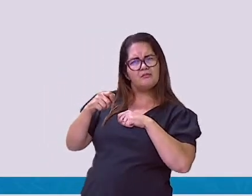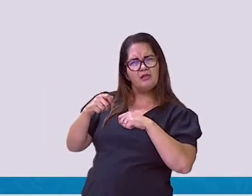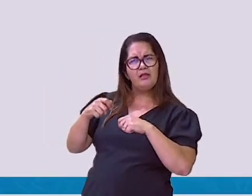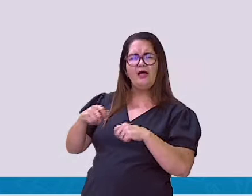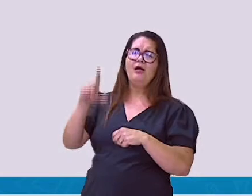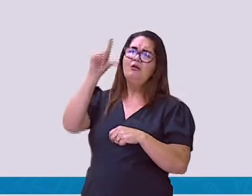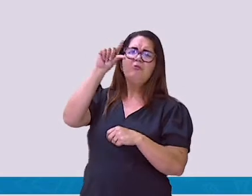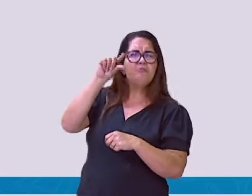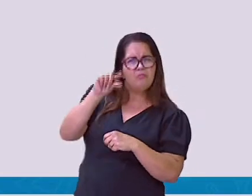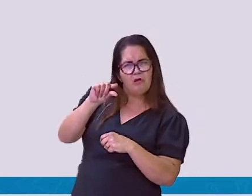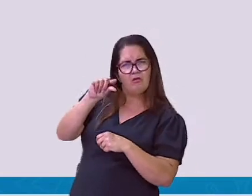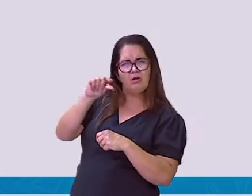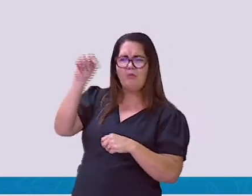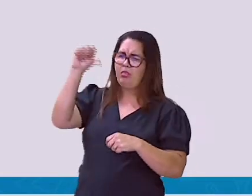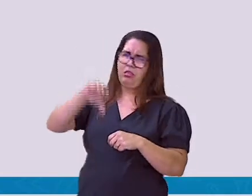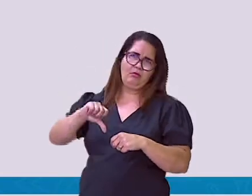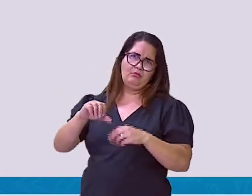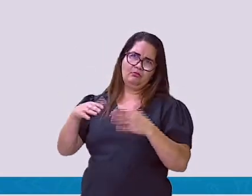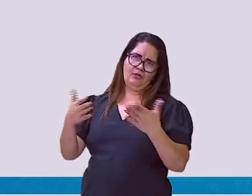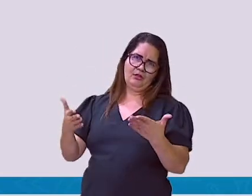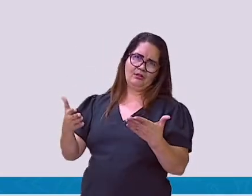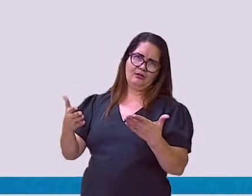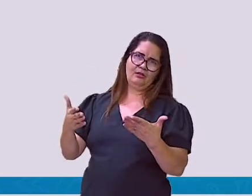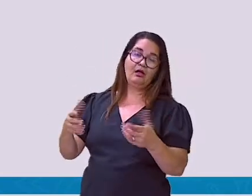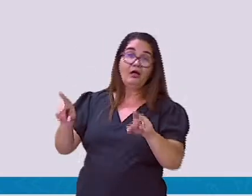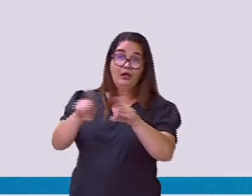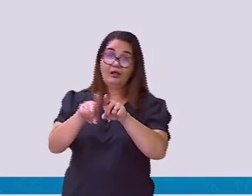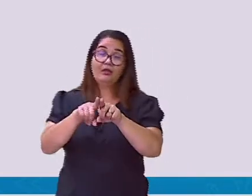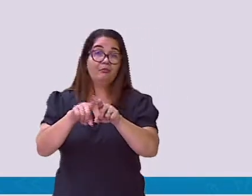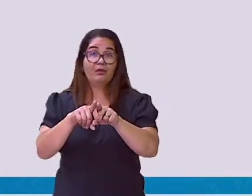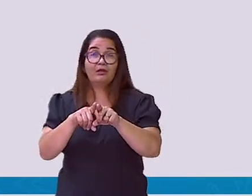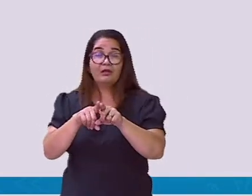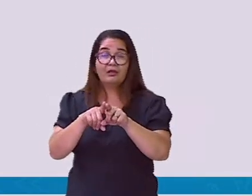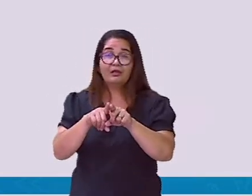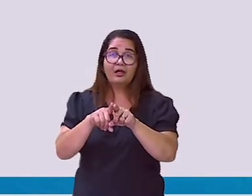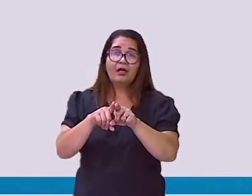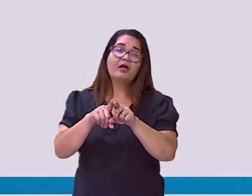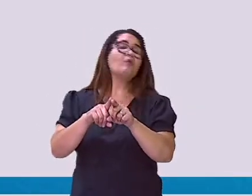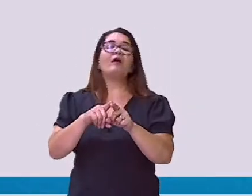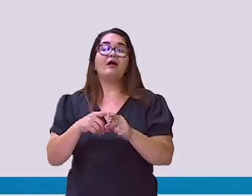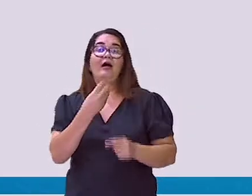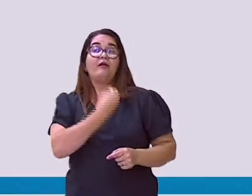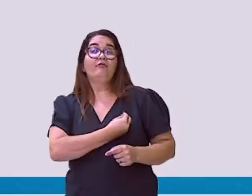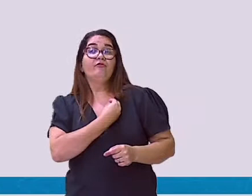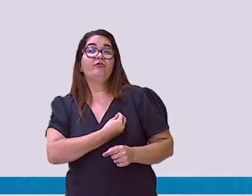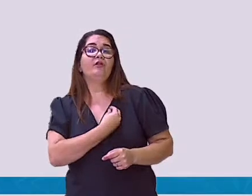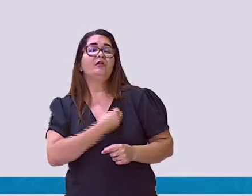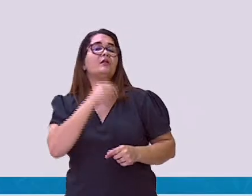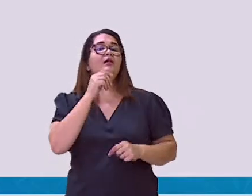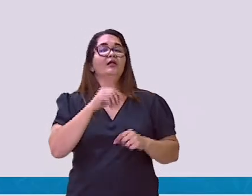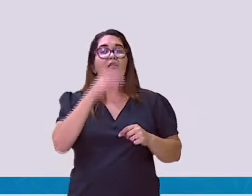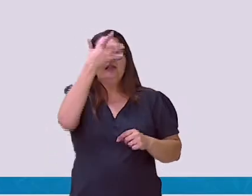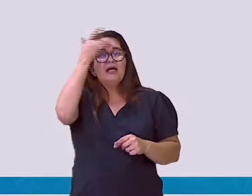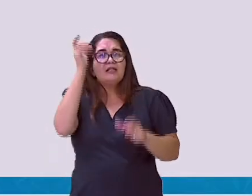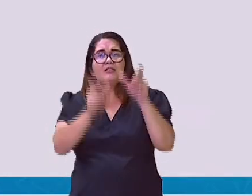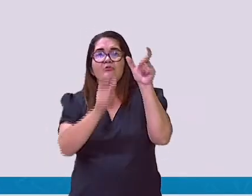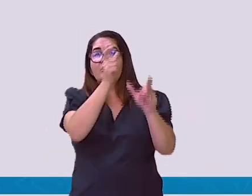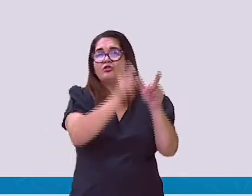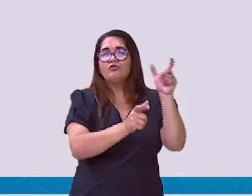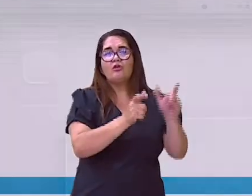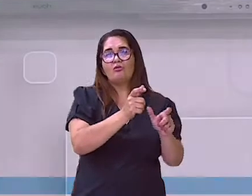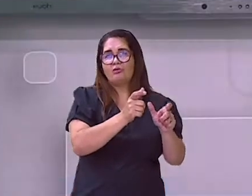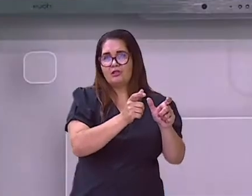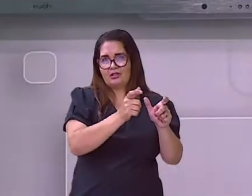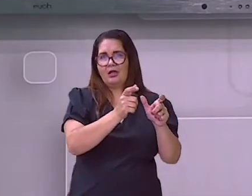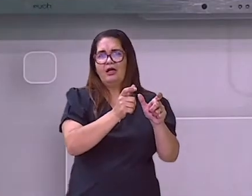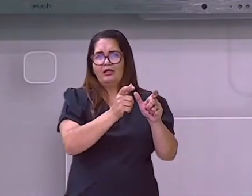de desenvolvimento humano. Eu até falei na outra aula. E aí nós temos a Noruega, a Dinamarca, a Suécia, mas